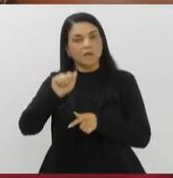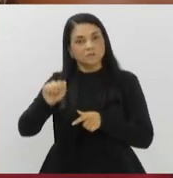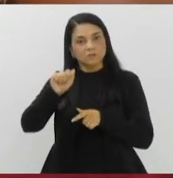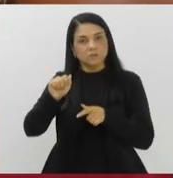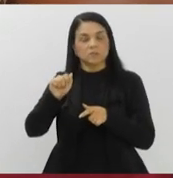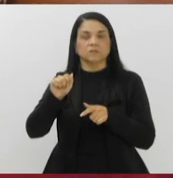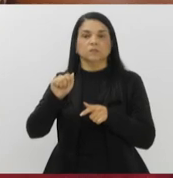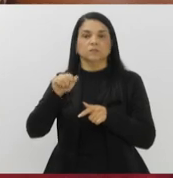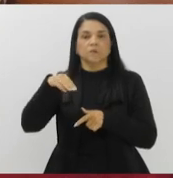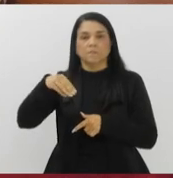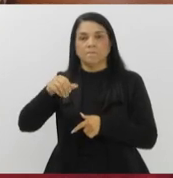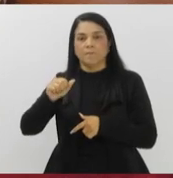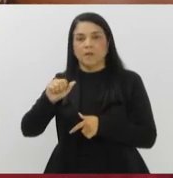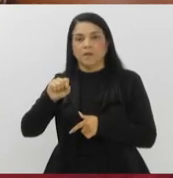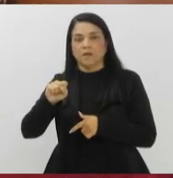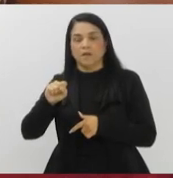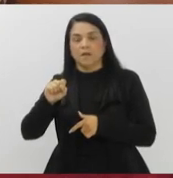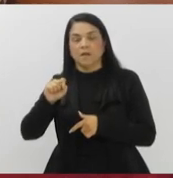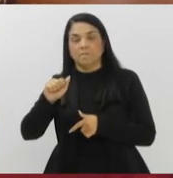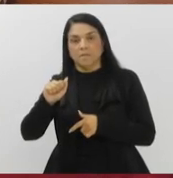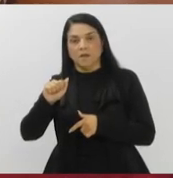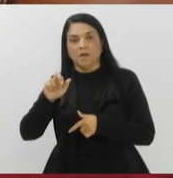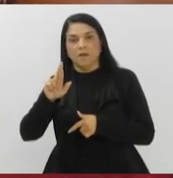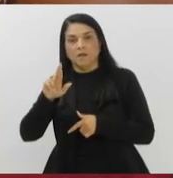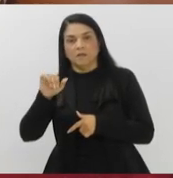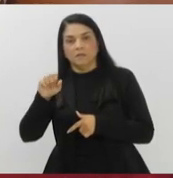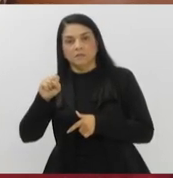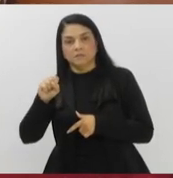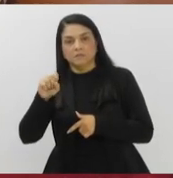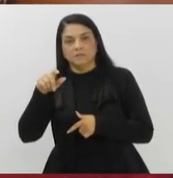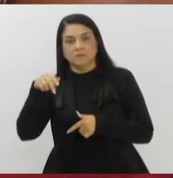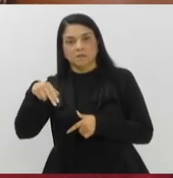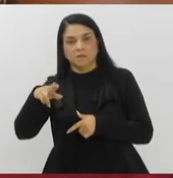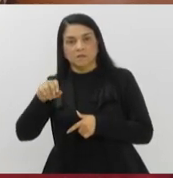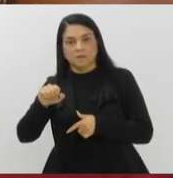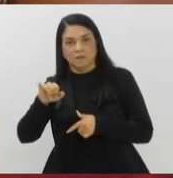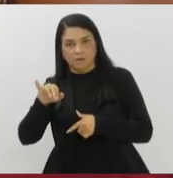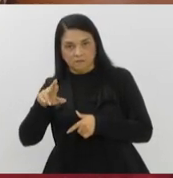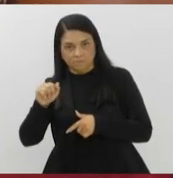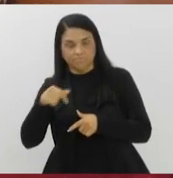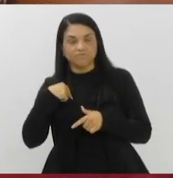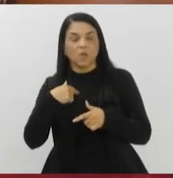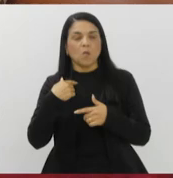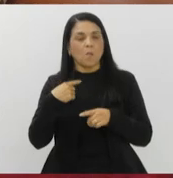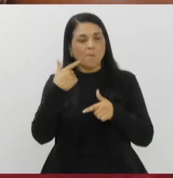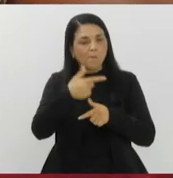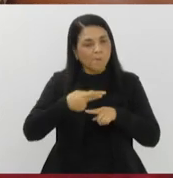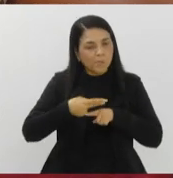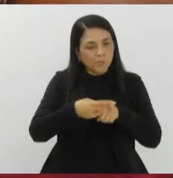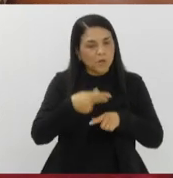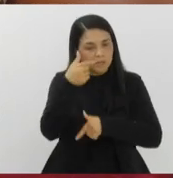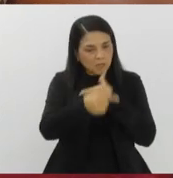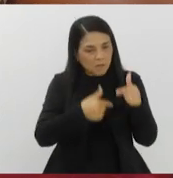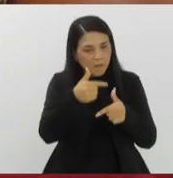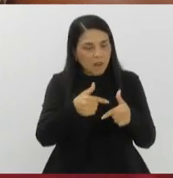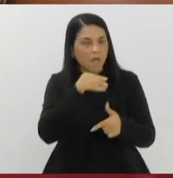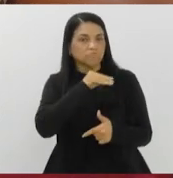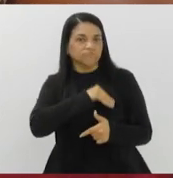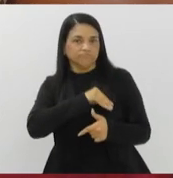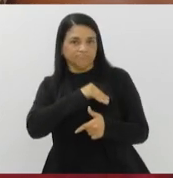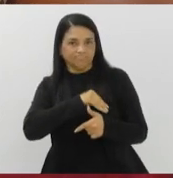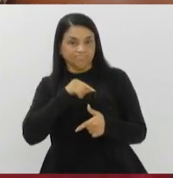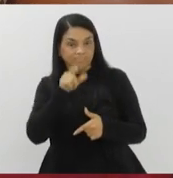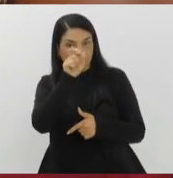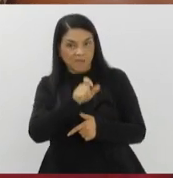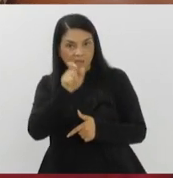se estruturou sempre em trabalhar, né, e procurar rendas para a gente. Por quê? A mulher que é